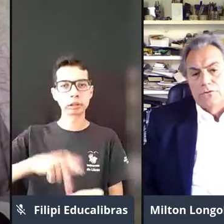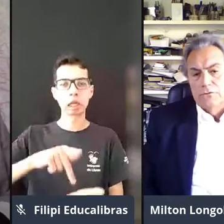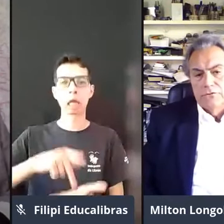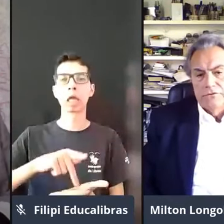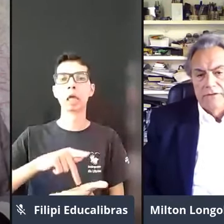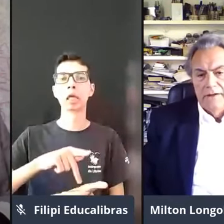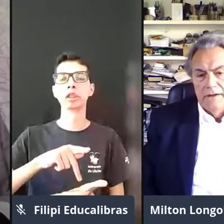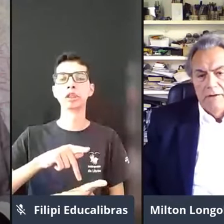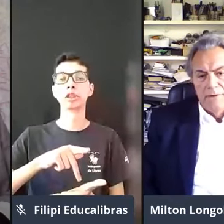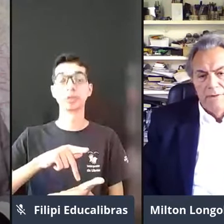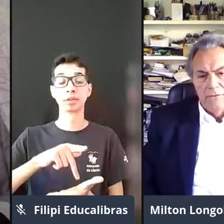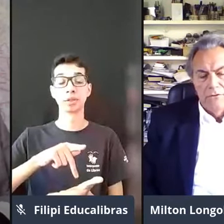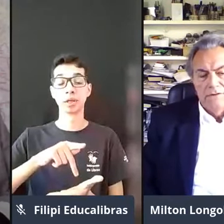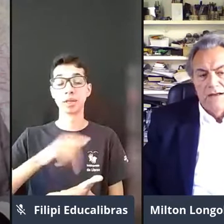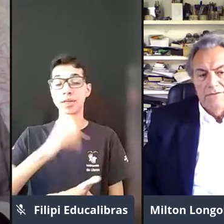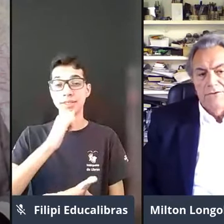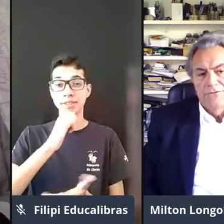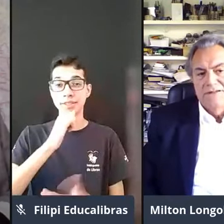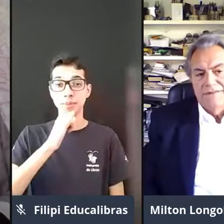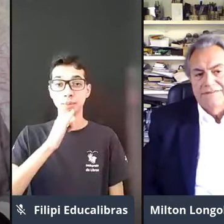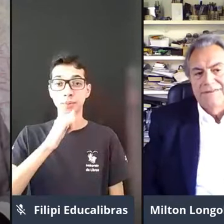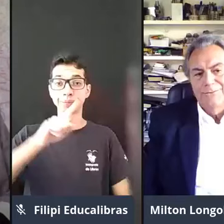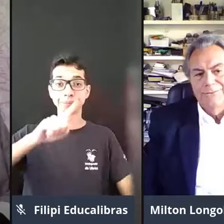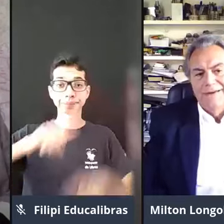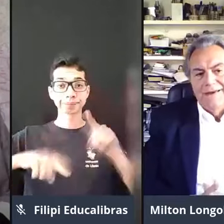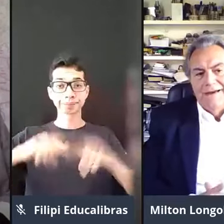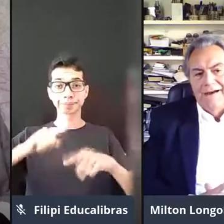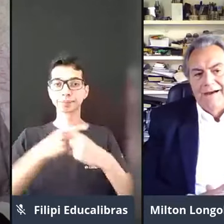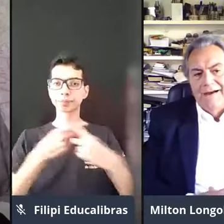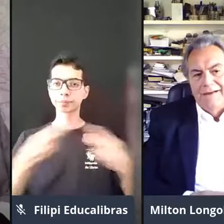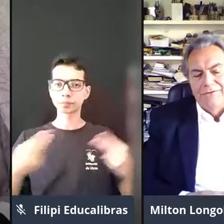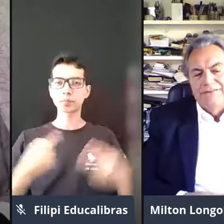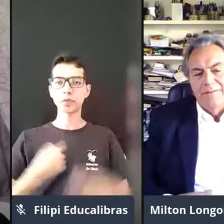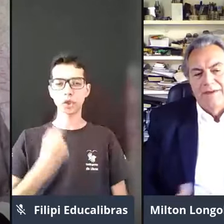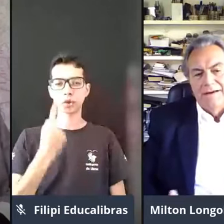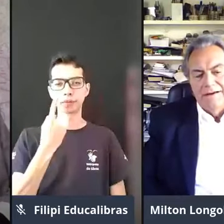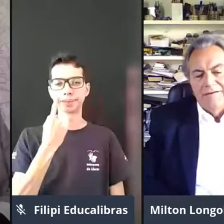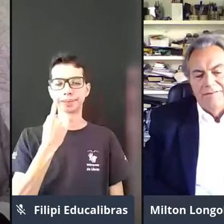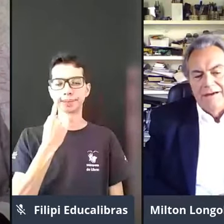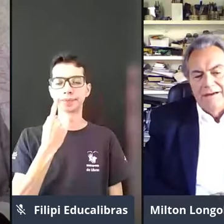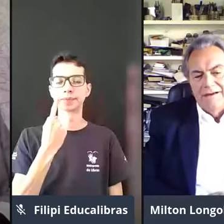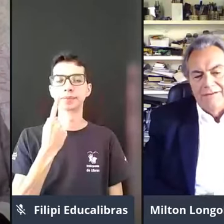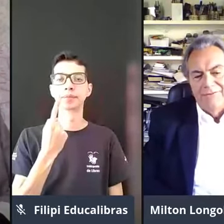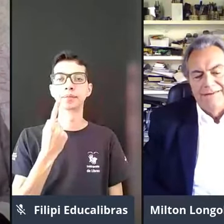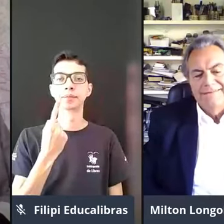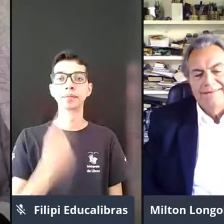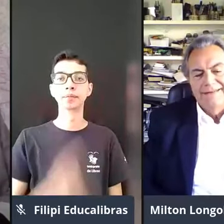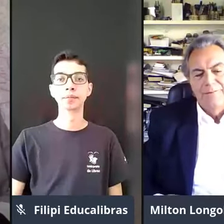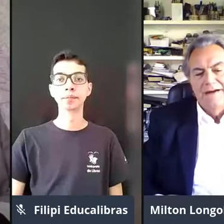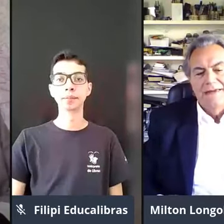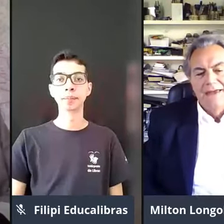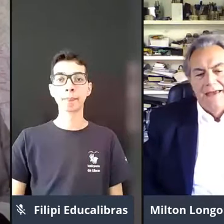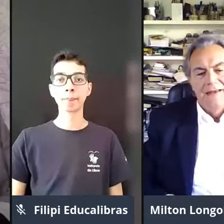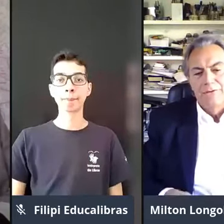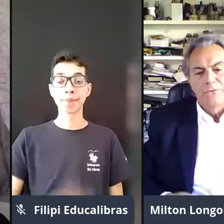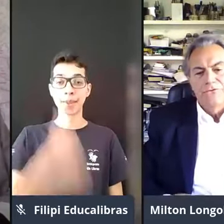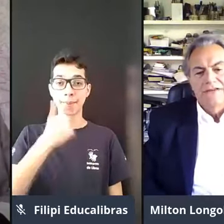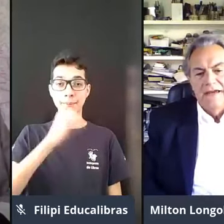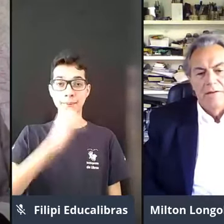e produtos. O primeiro contato que eu tive assim eu tinha minha